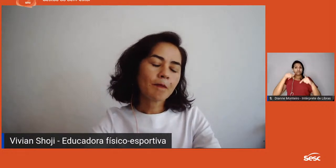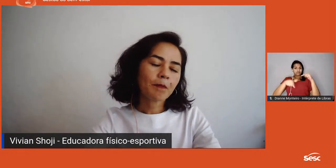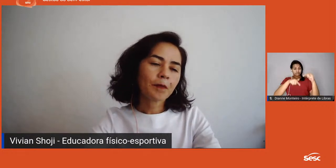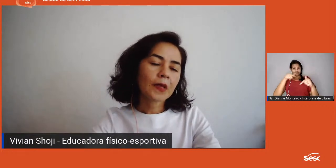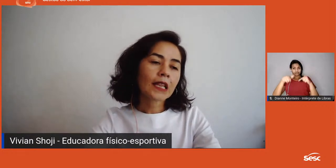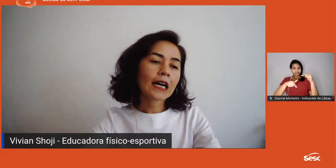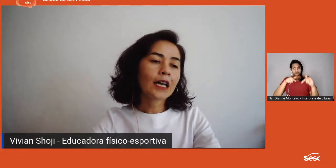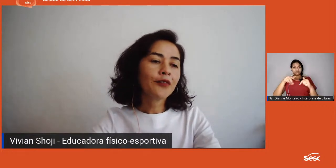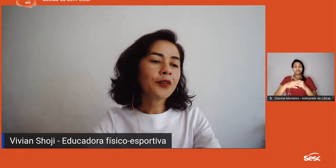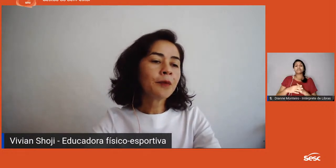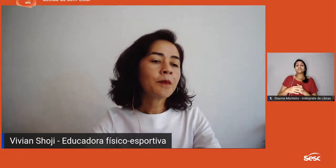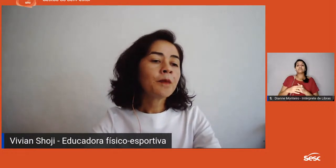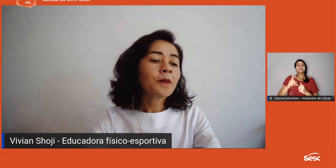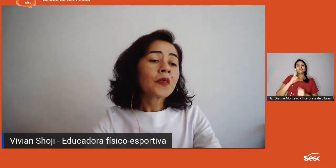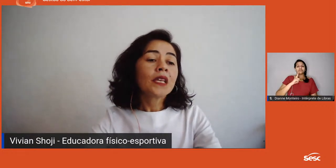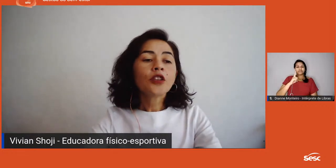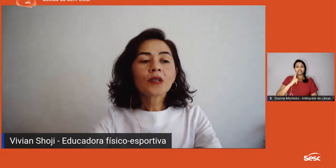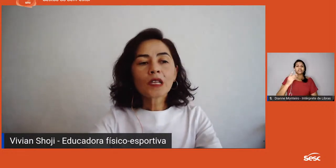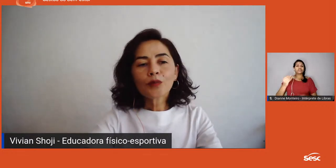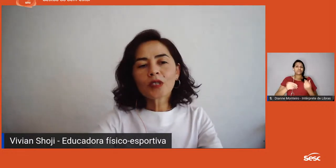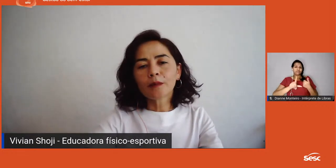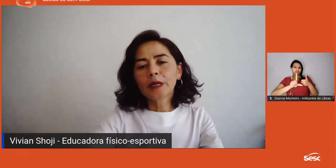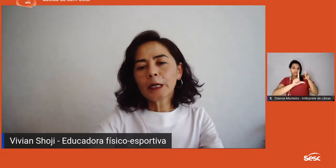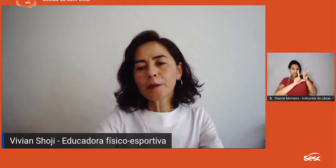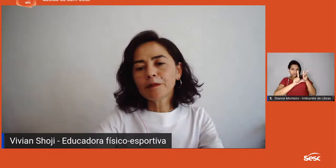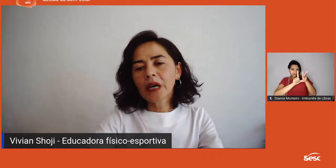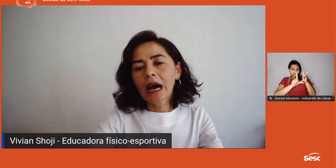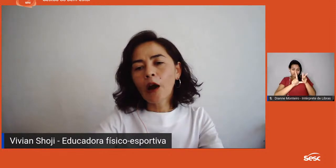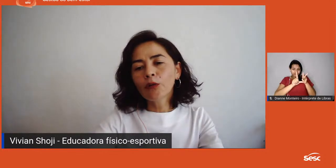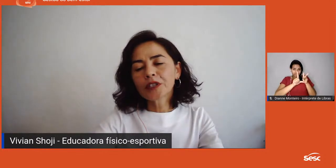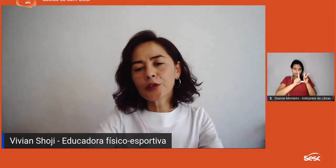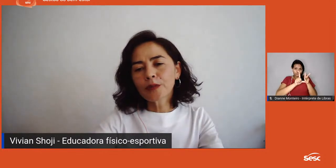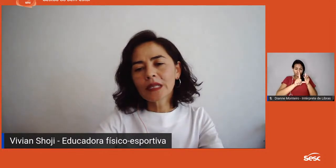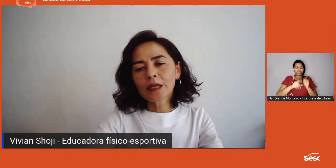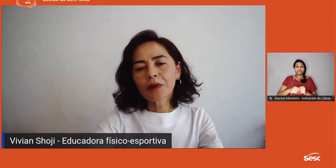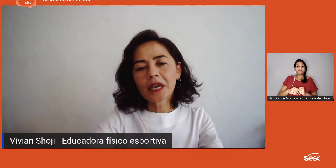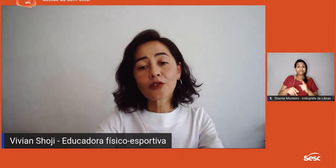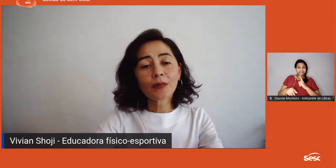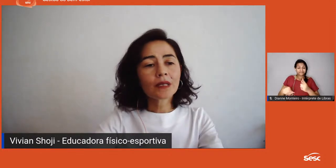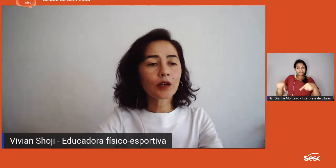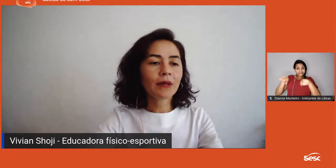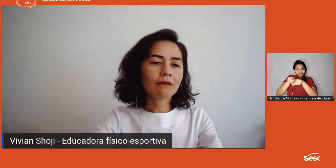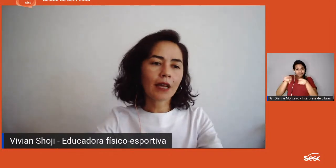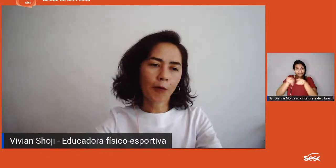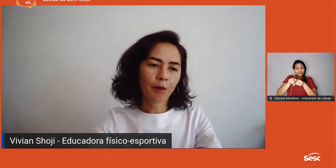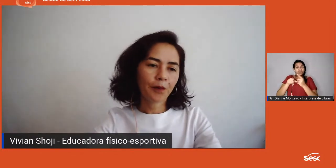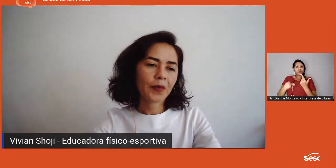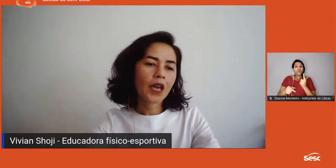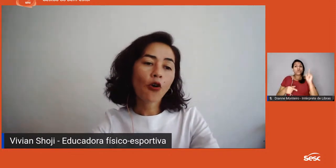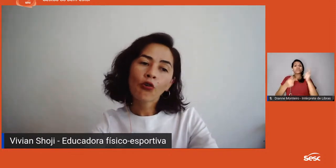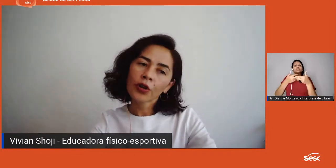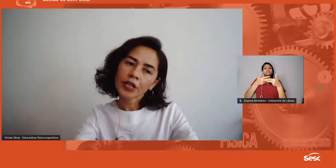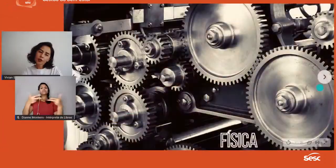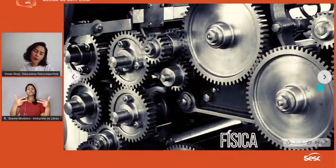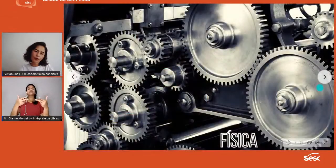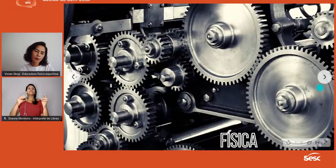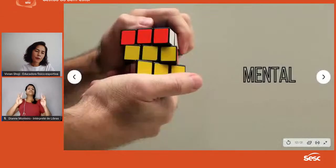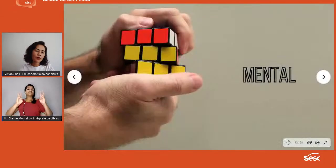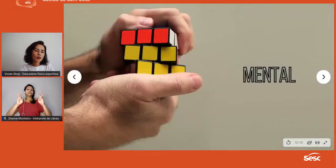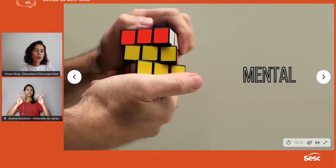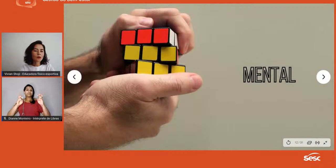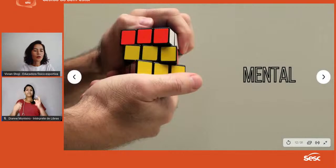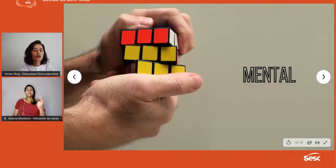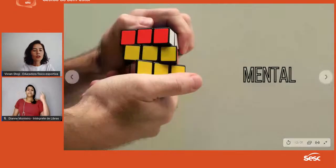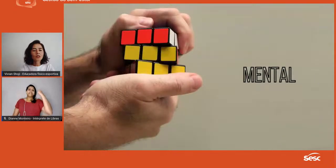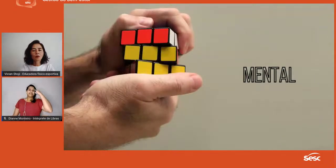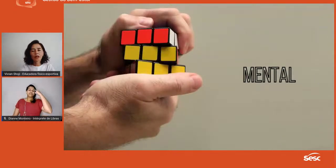nossa live. E nós temos também a outra dimensão, que é a dimensão mental, né? Ou cognitiva,